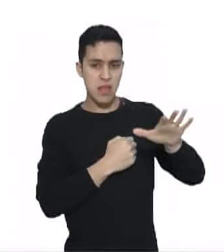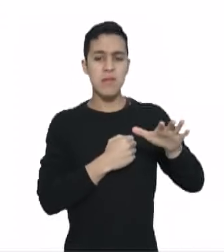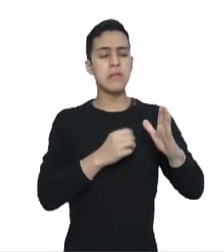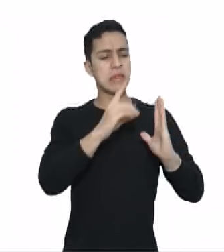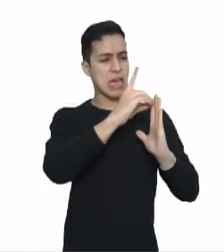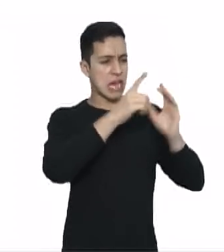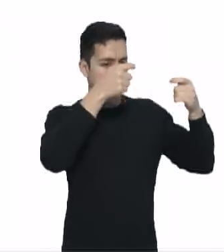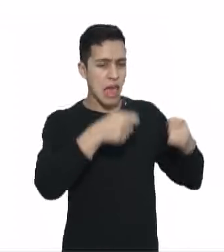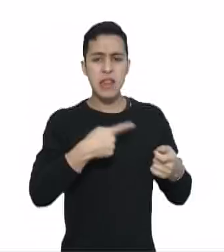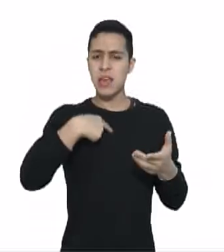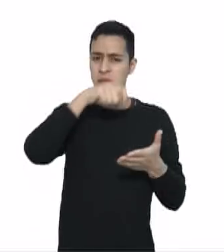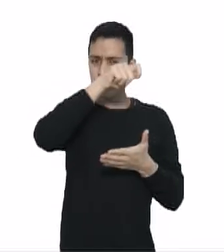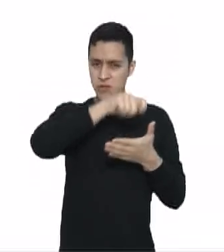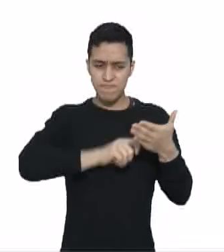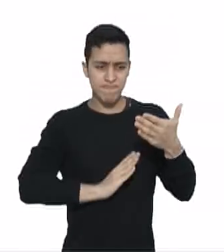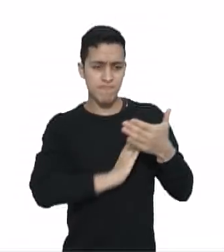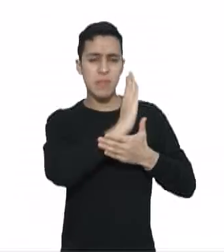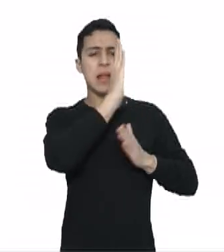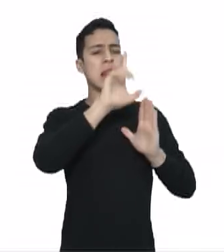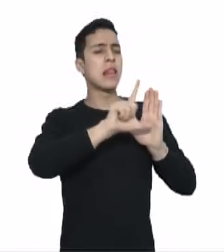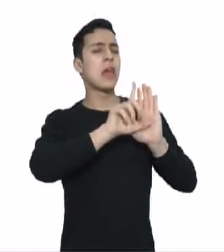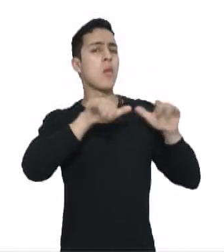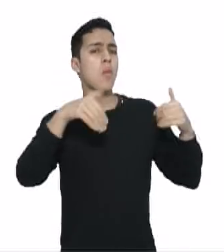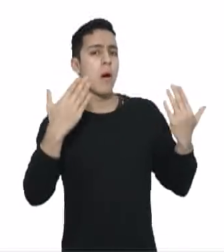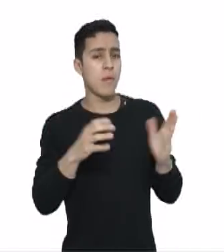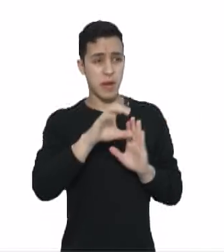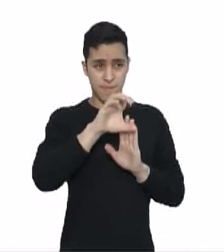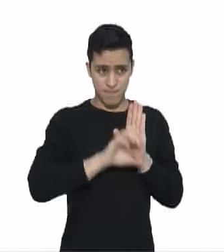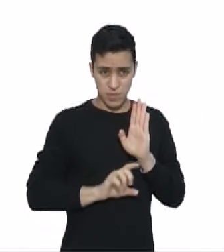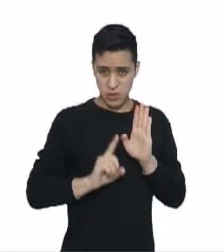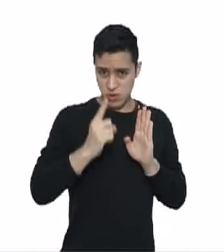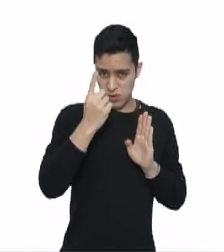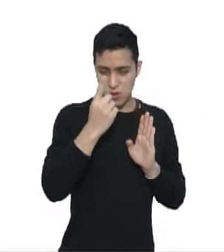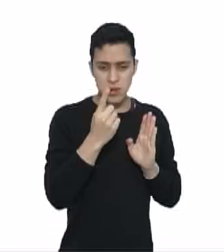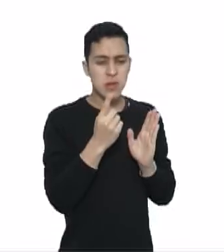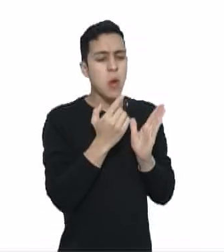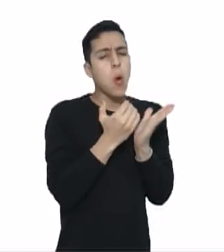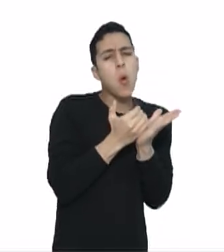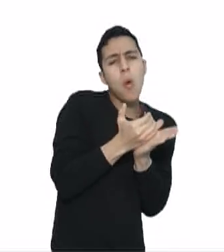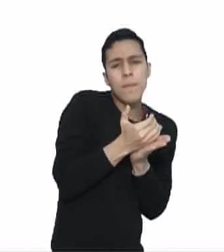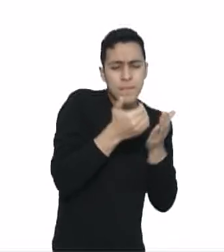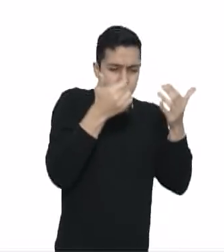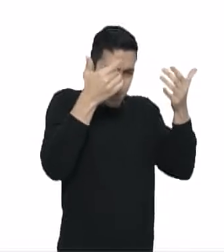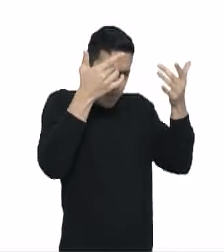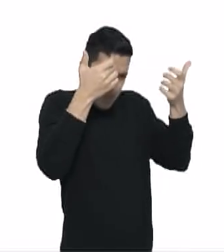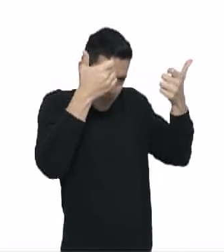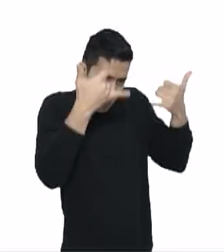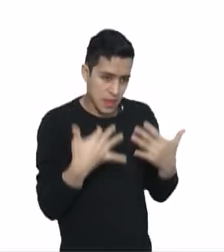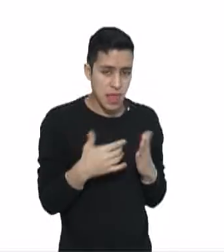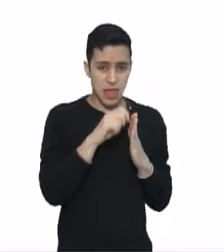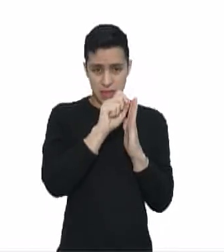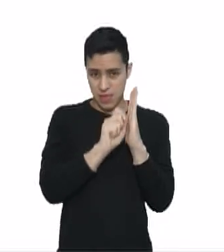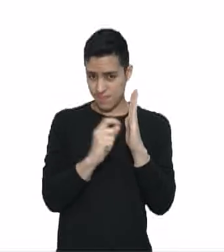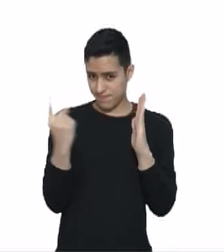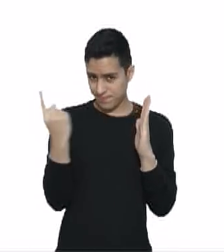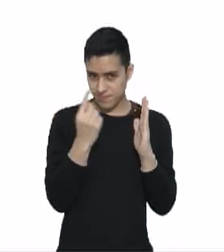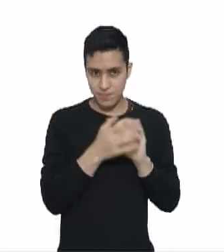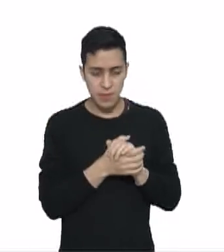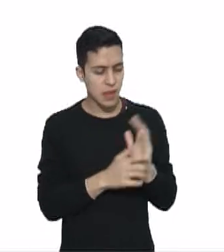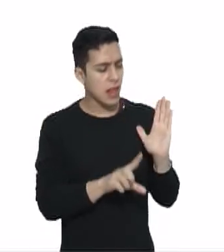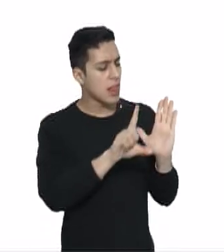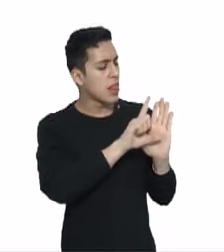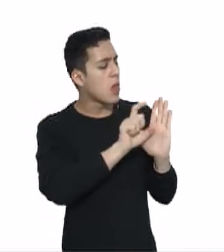sanciono a seguinte lei. Capítulo 1. Disposições preliminares. Artigo 1º. Esta